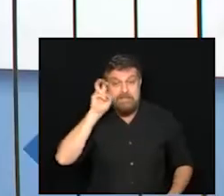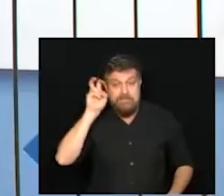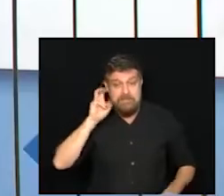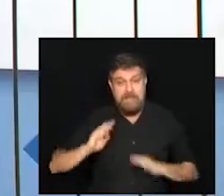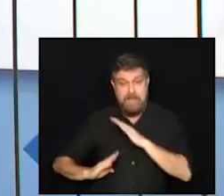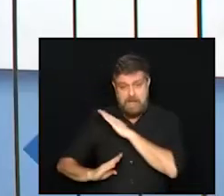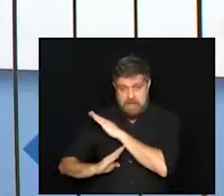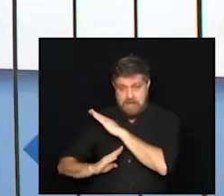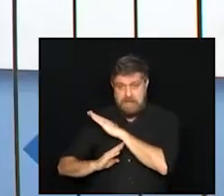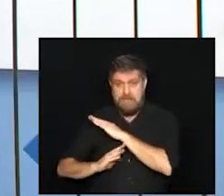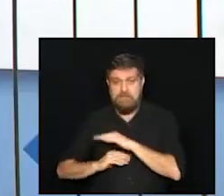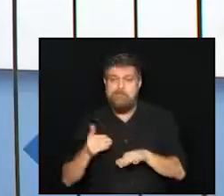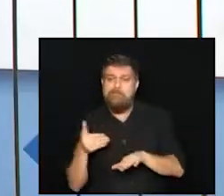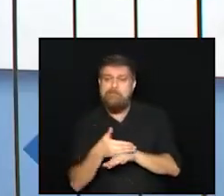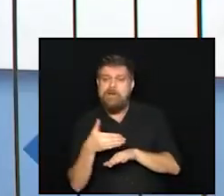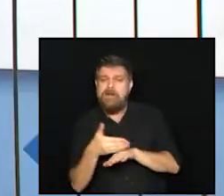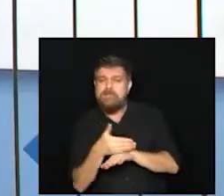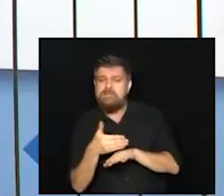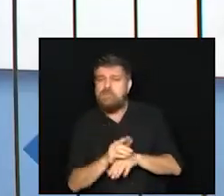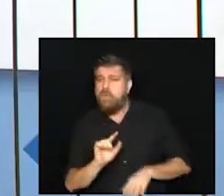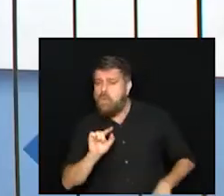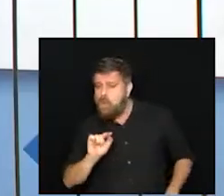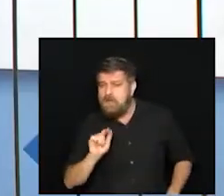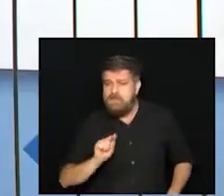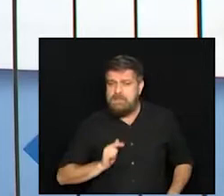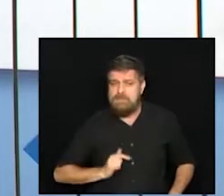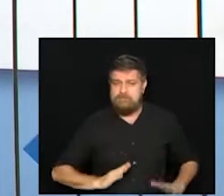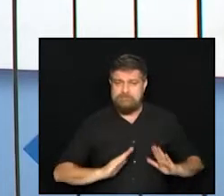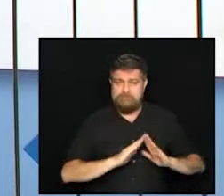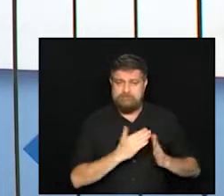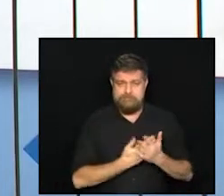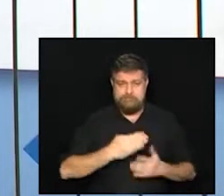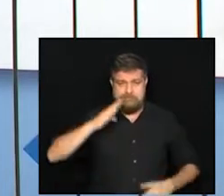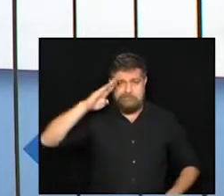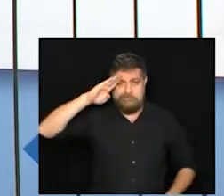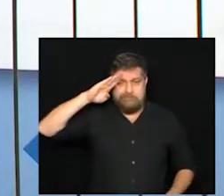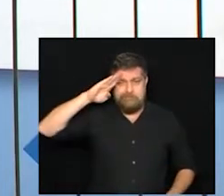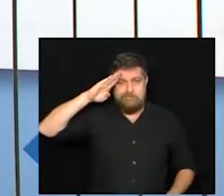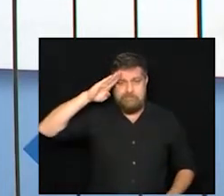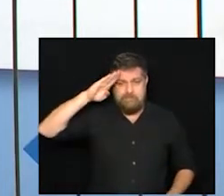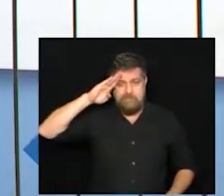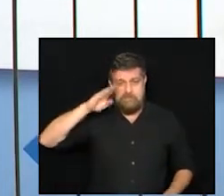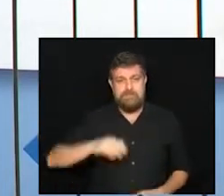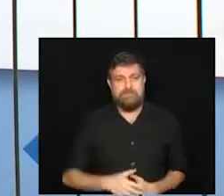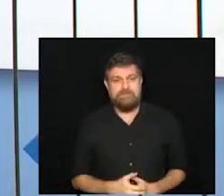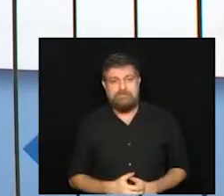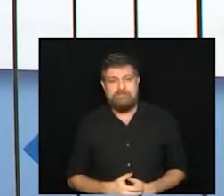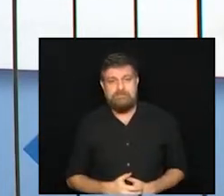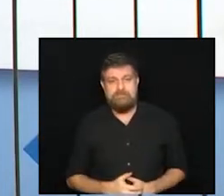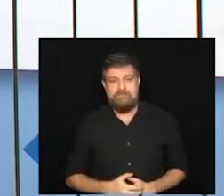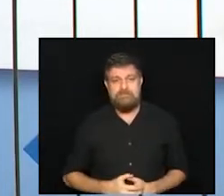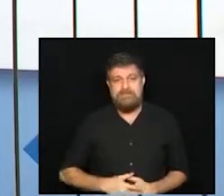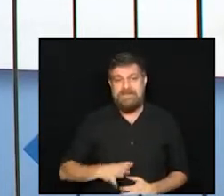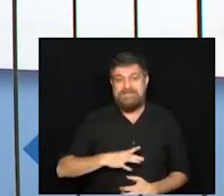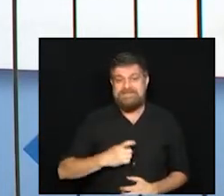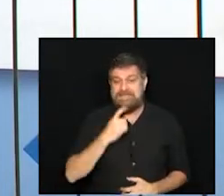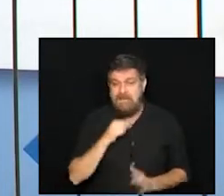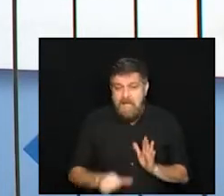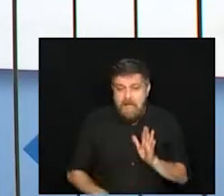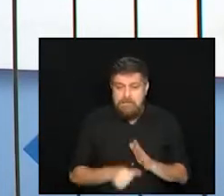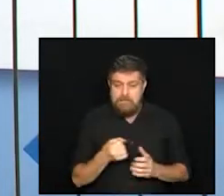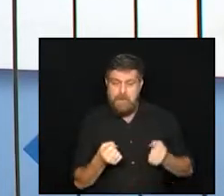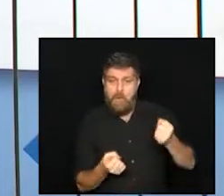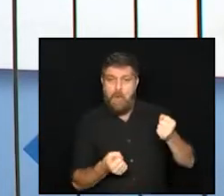a câmara municipal participou do evento no 28º Batalhão de Infantaria leve a cidade ganhou a